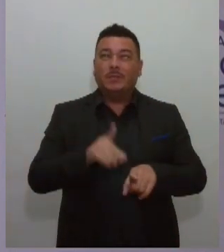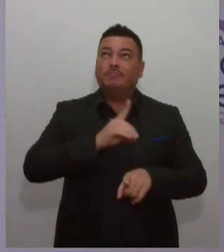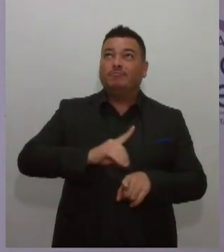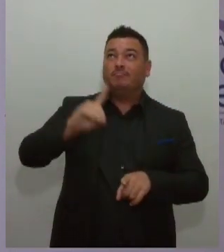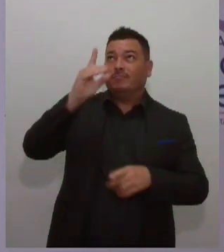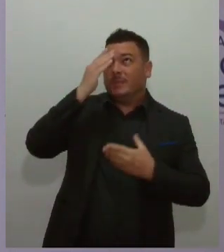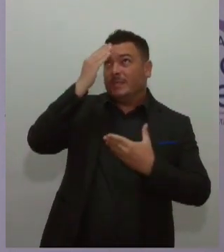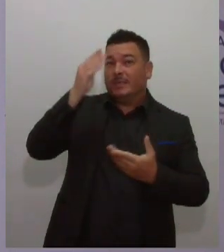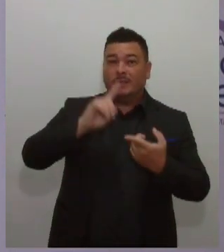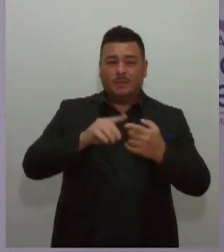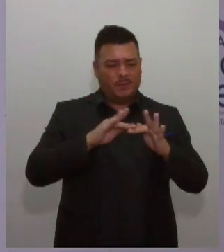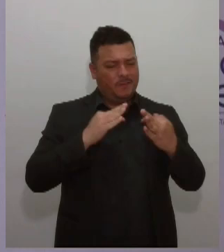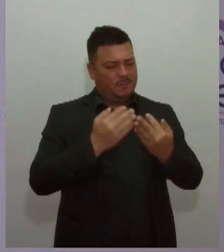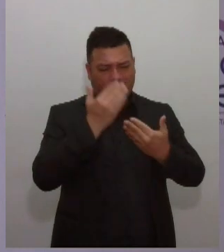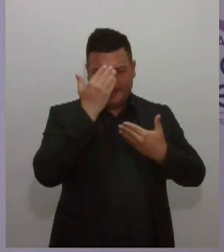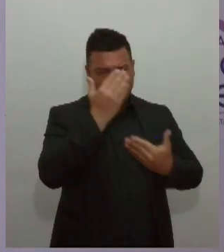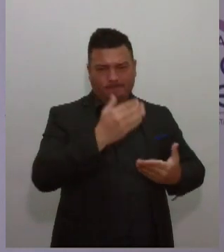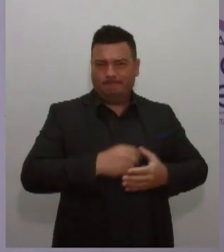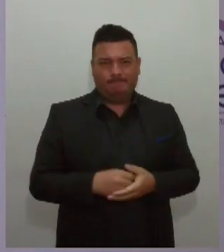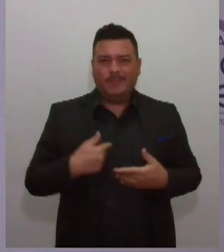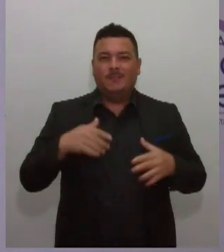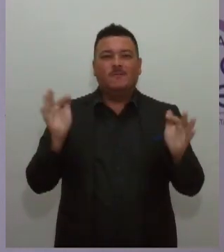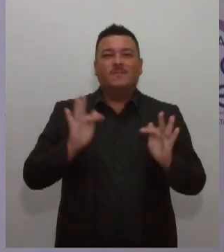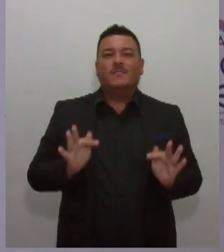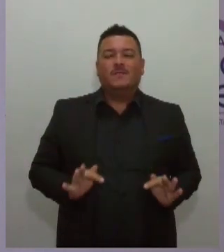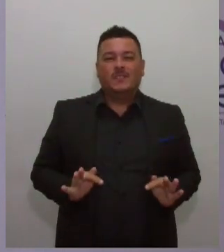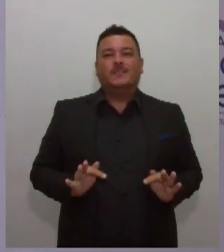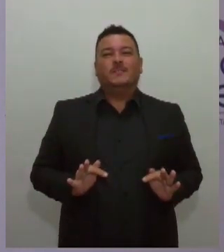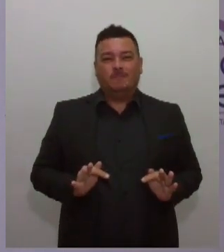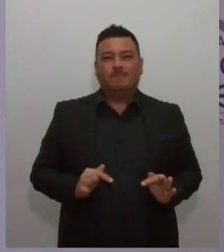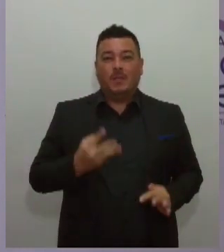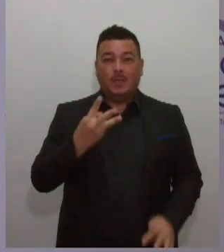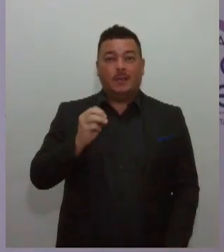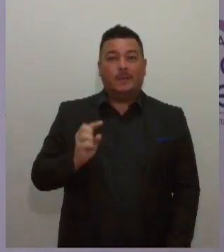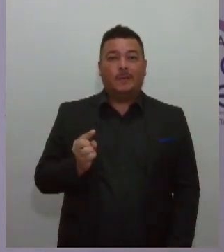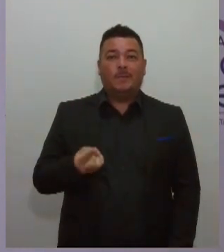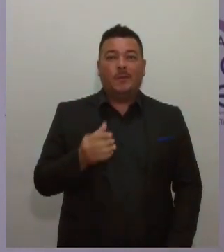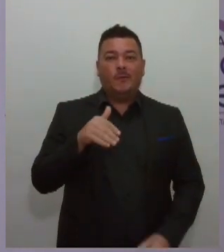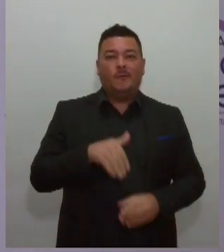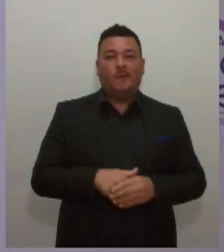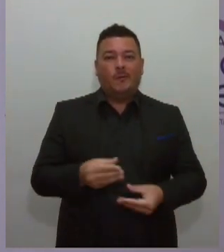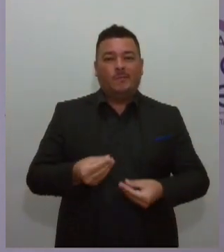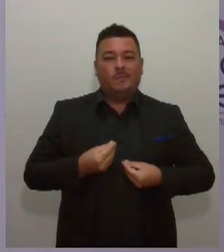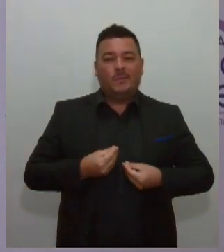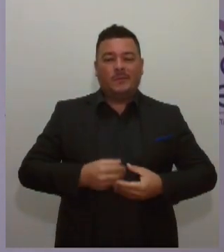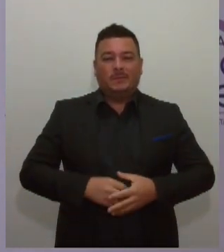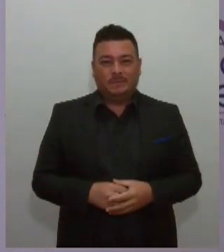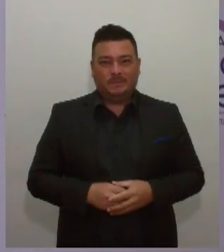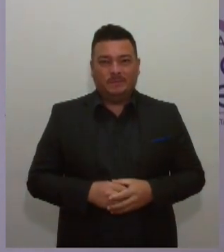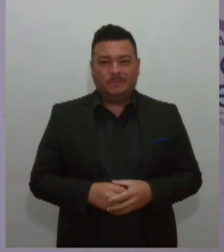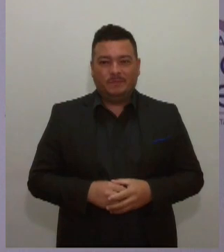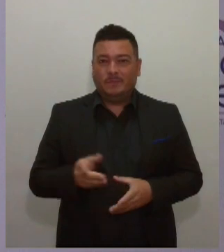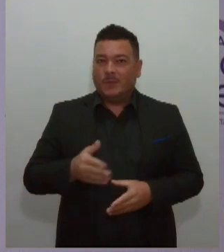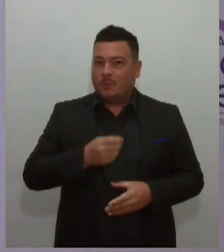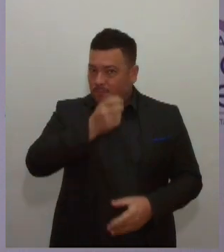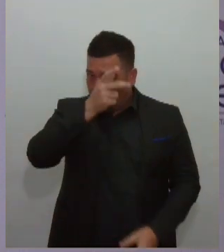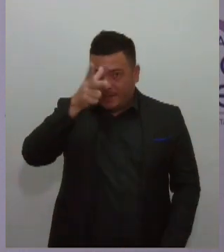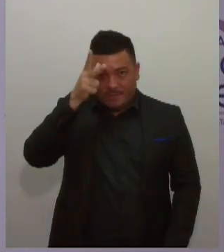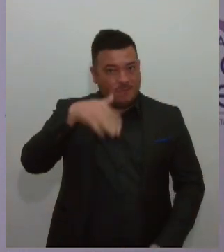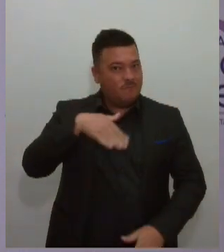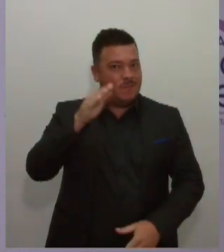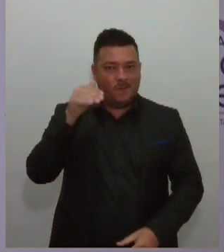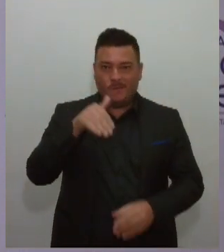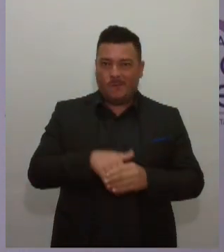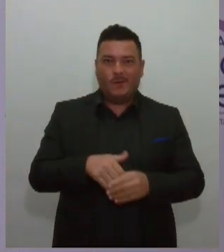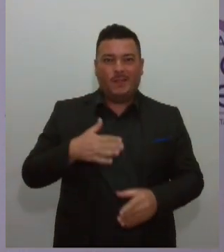candidatos. E fiquei muito feliz com o resultado, quase 30 mil votos de diferença. É o prefeito mais votado da história de Socorro. E agradeço à